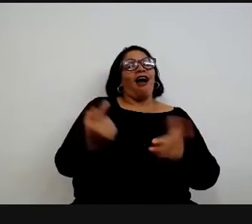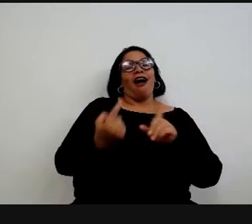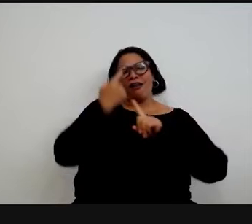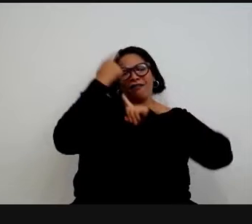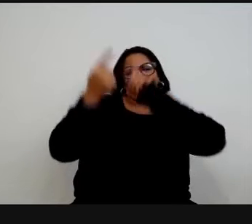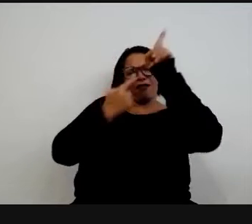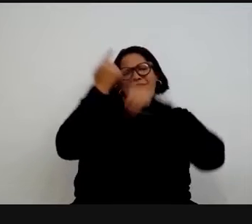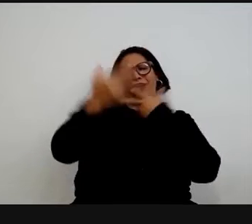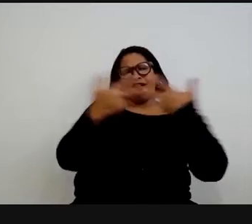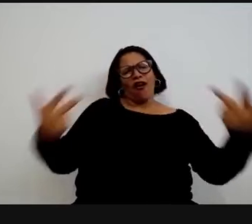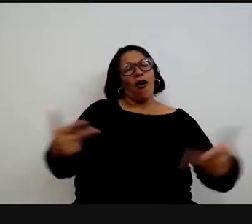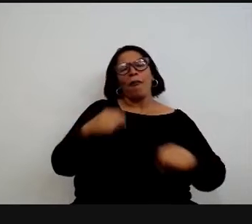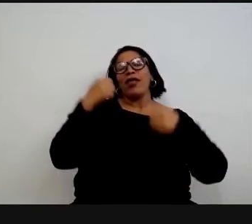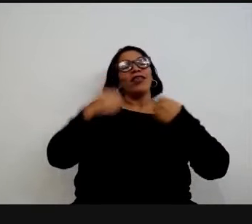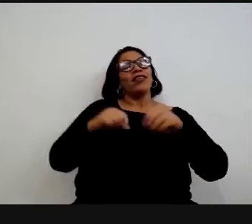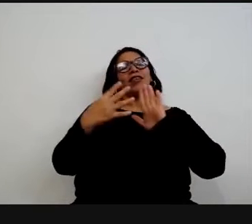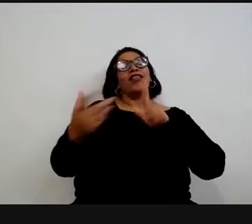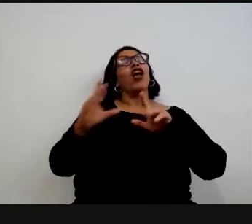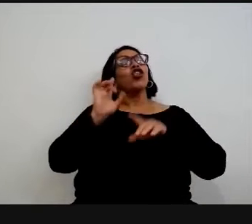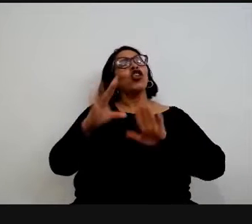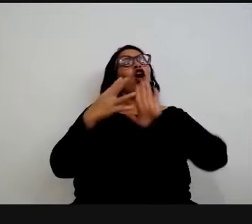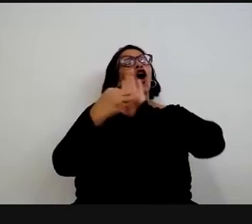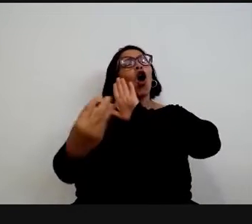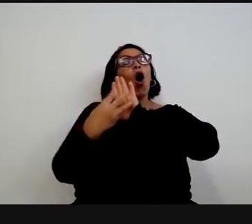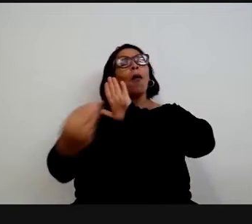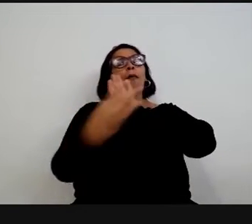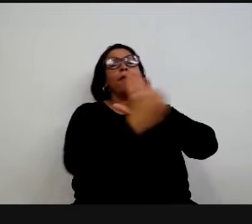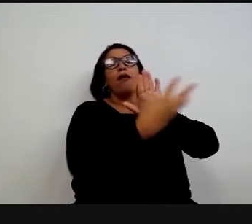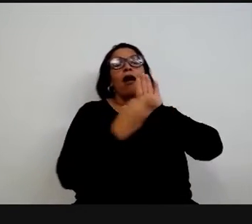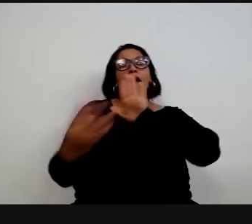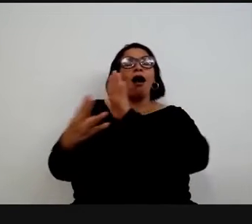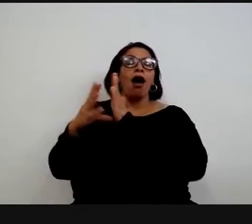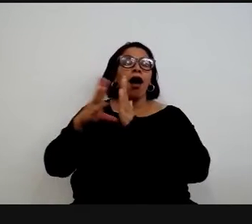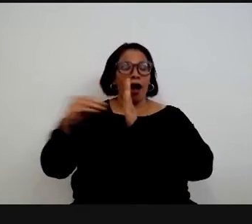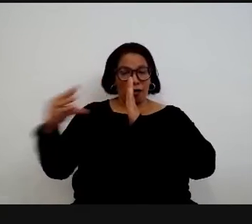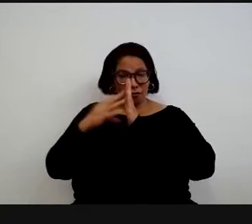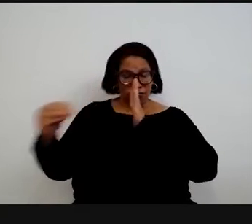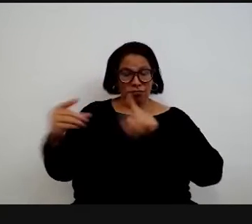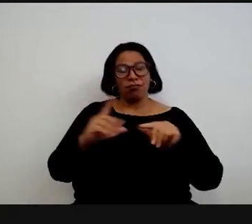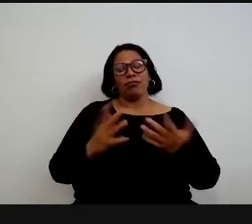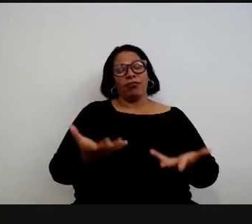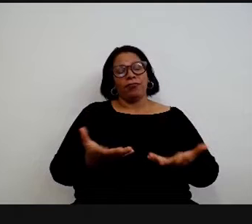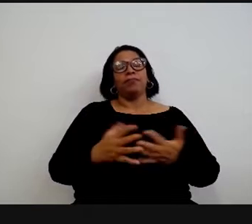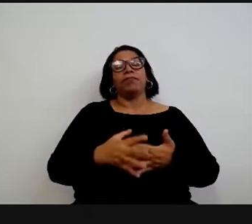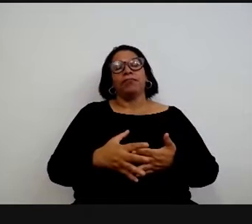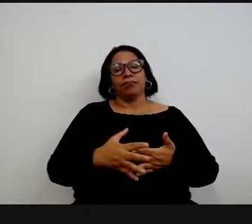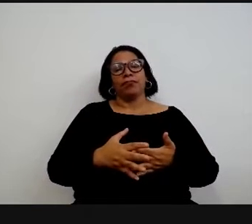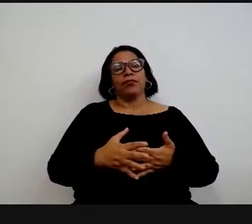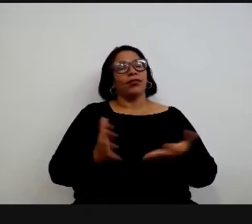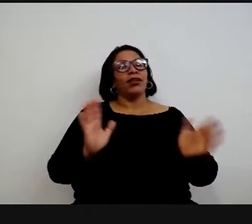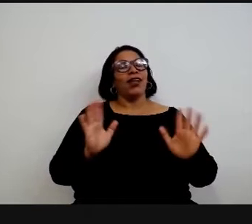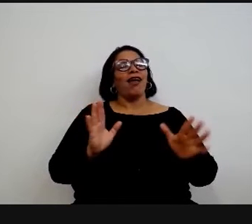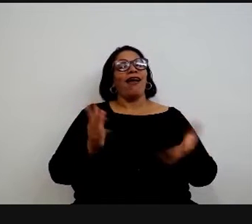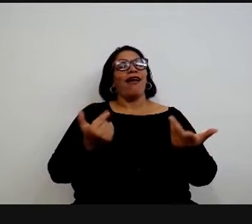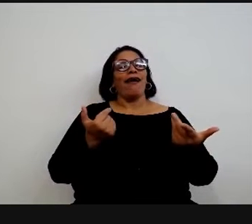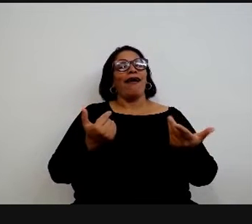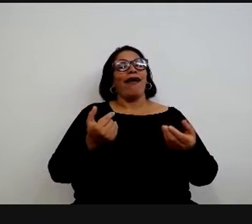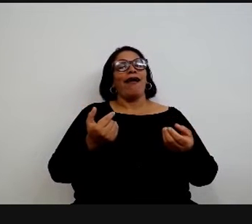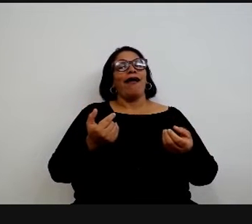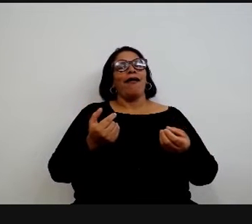já foi inventada, já foi refeita, já tem vários modelos, né? A gente pode não